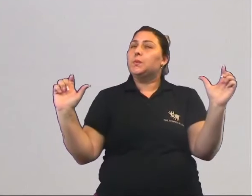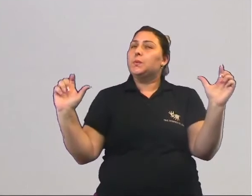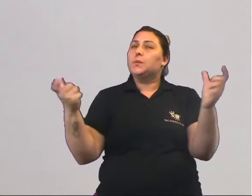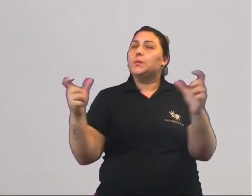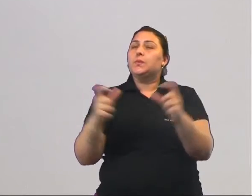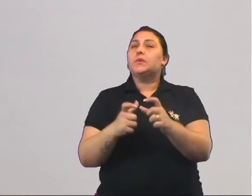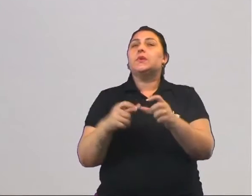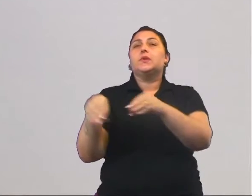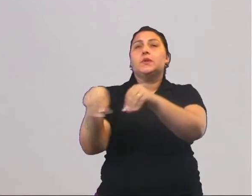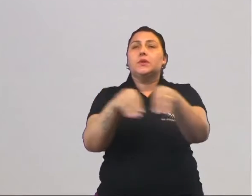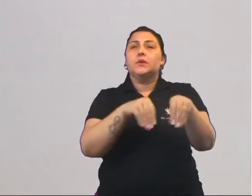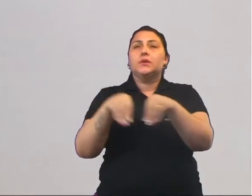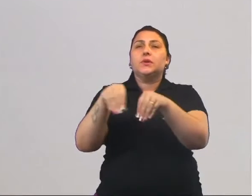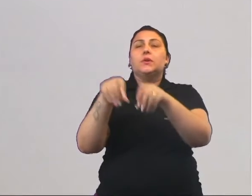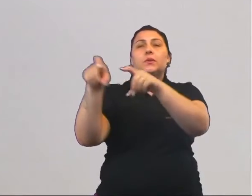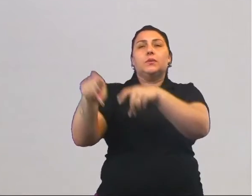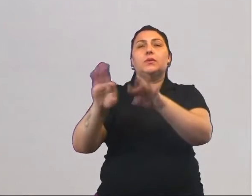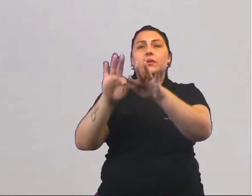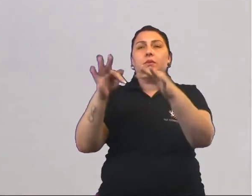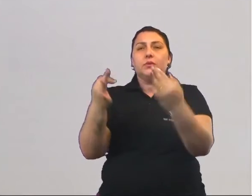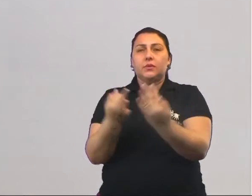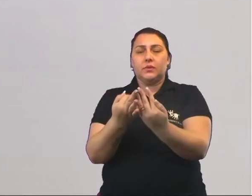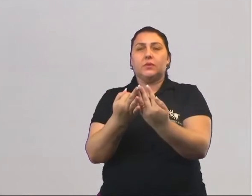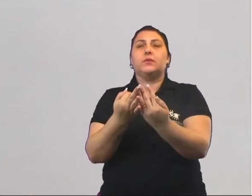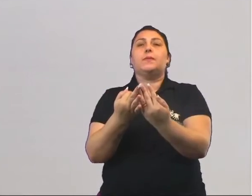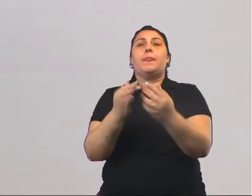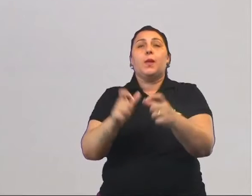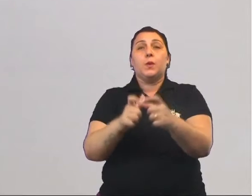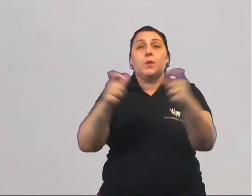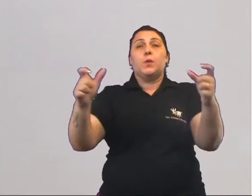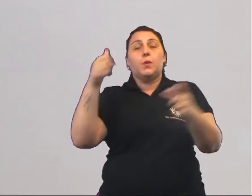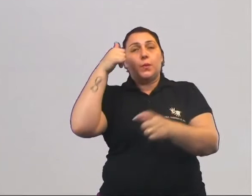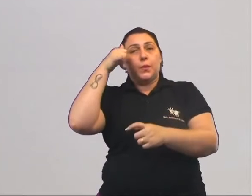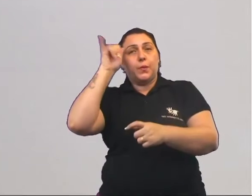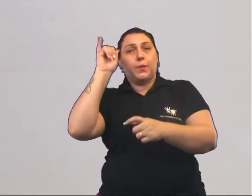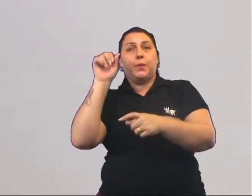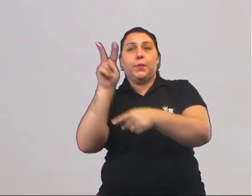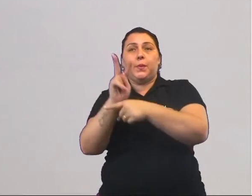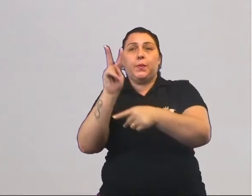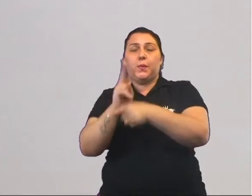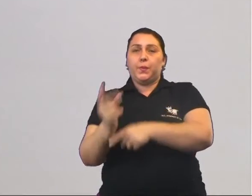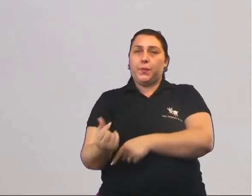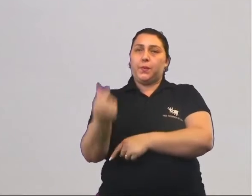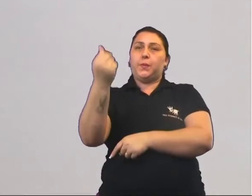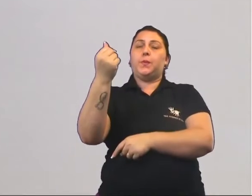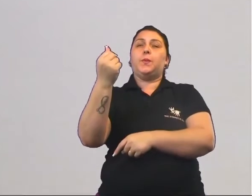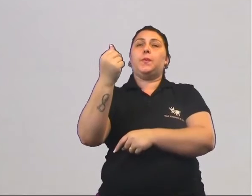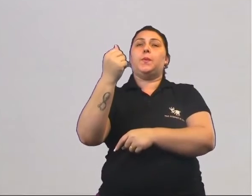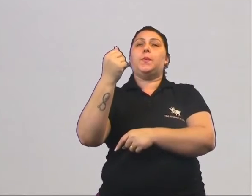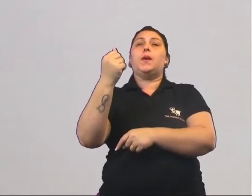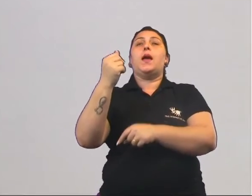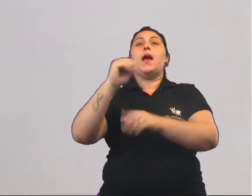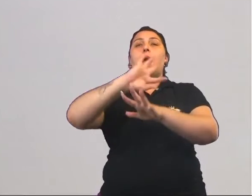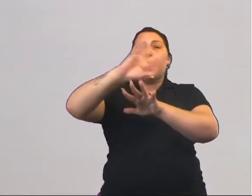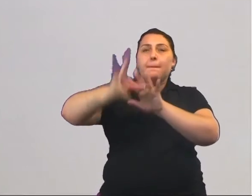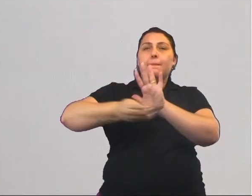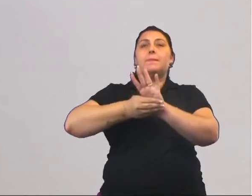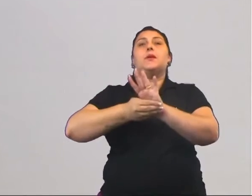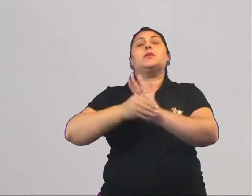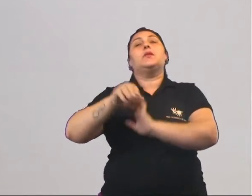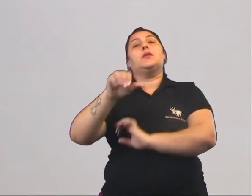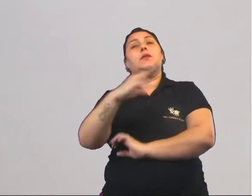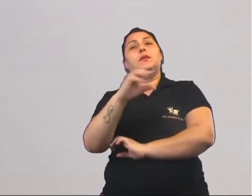diminuindo as terras para a agricultura familiar e o agronegócio está avançando aí em direção ao Cerrado e à Amazônia, eles percebem também